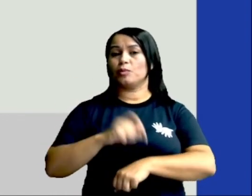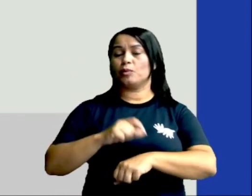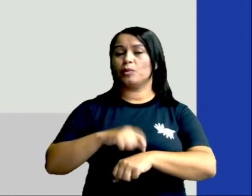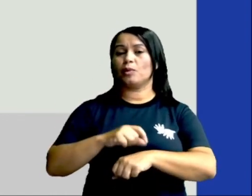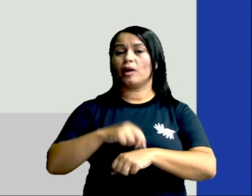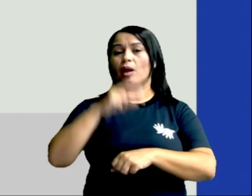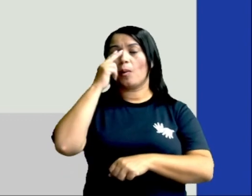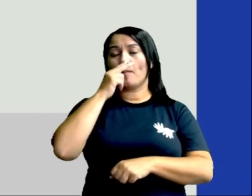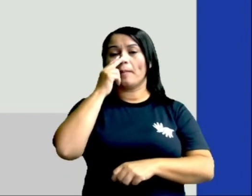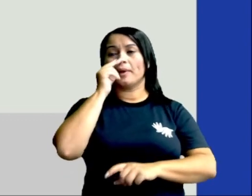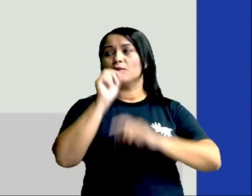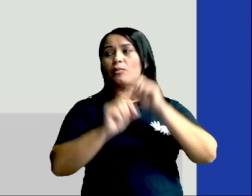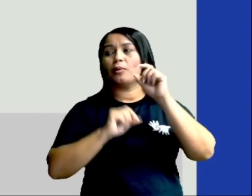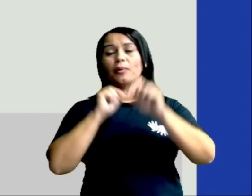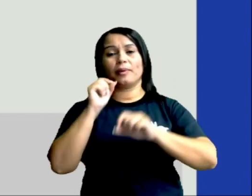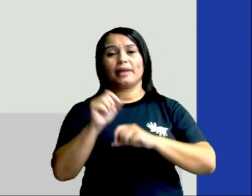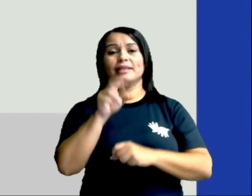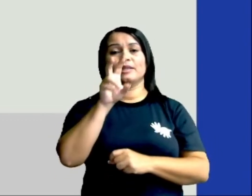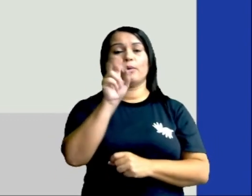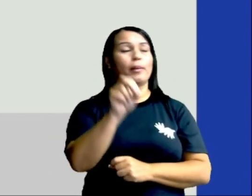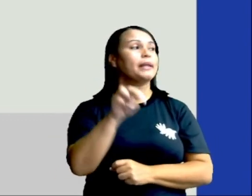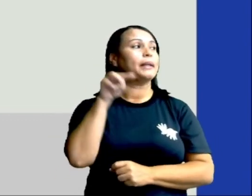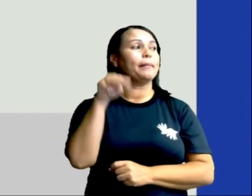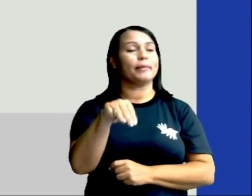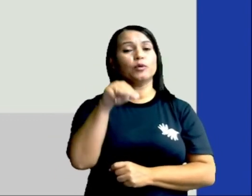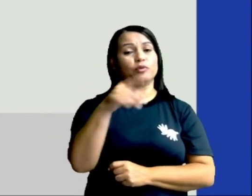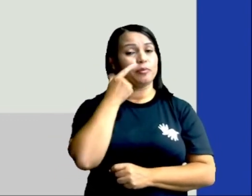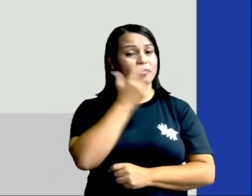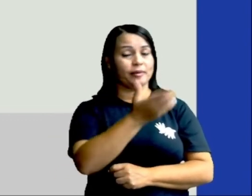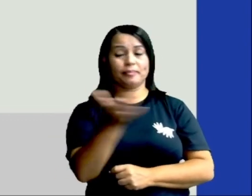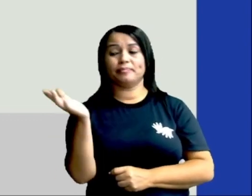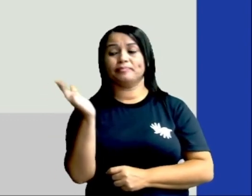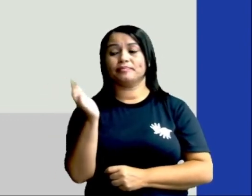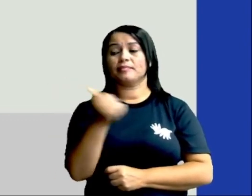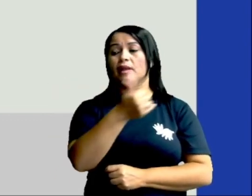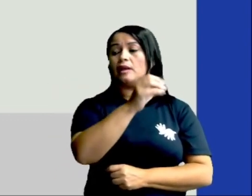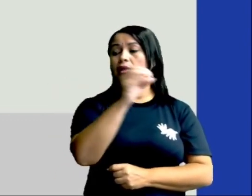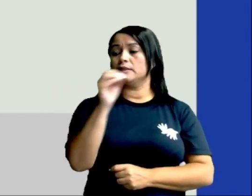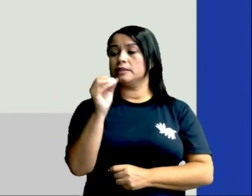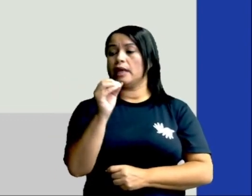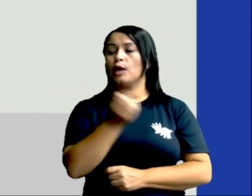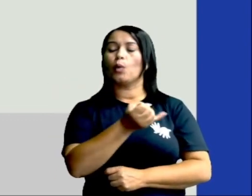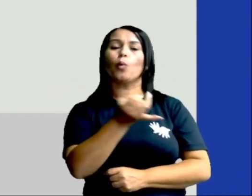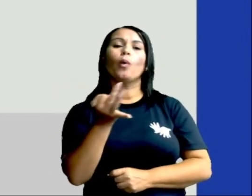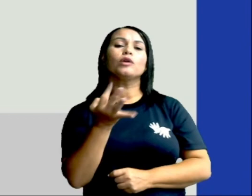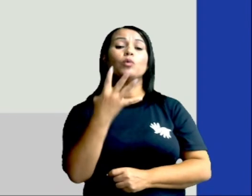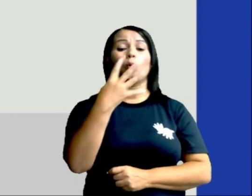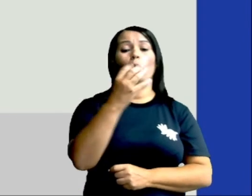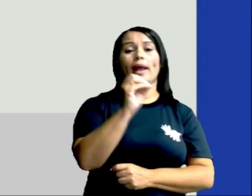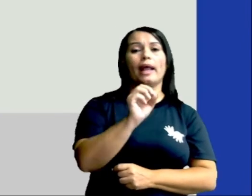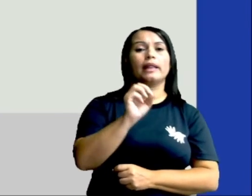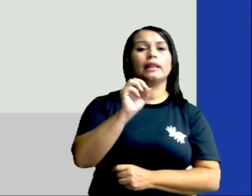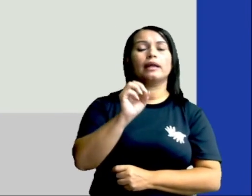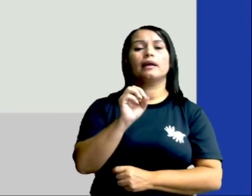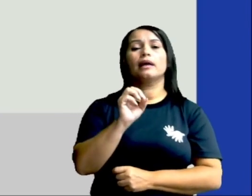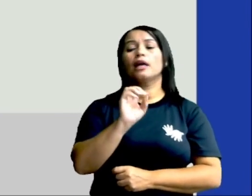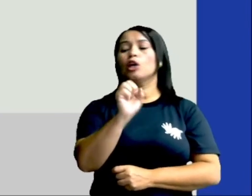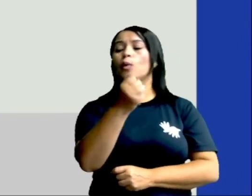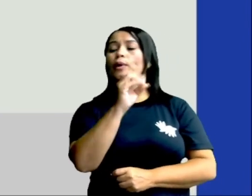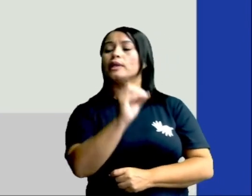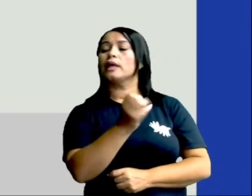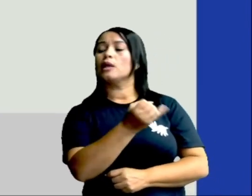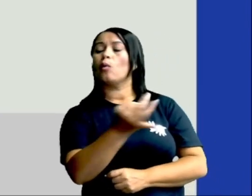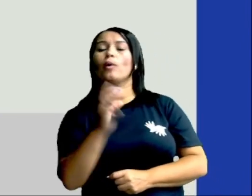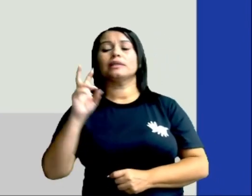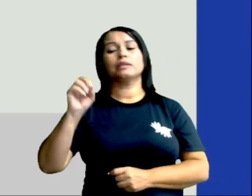percurso seria feito em 50 minutos. Vamos ver? 100 ele gastaria quanto? 40. E 80 ele